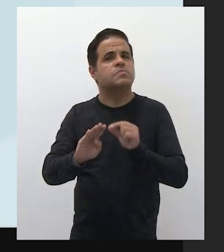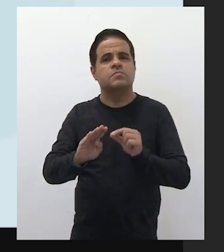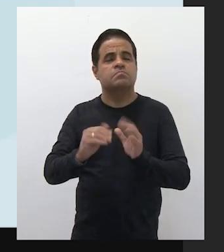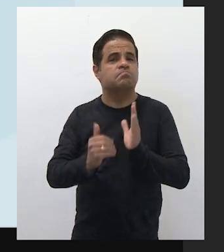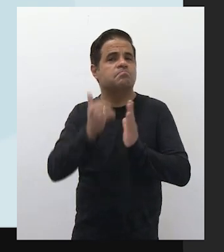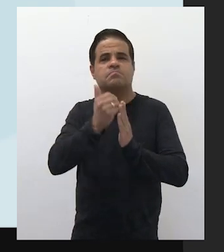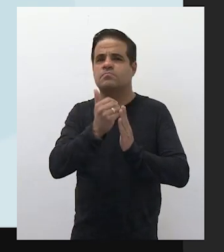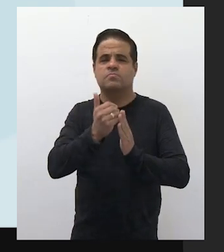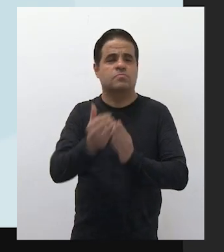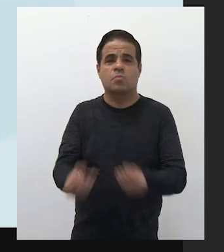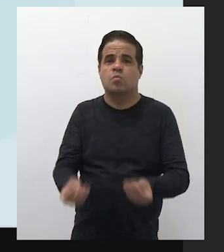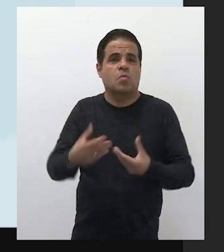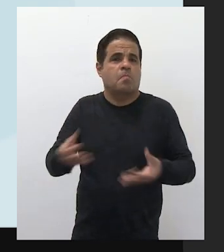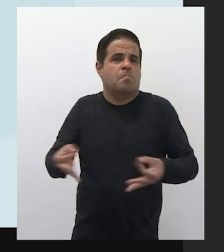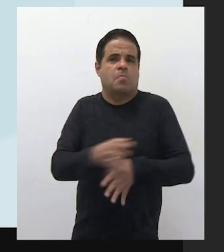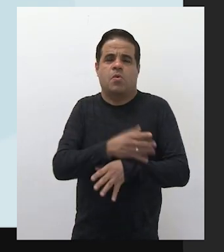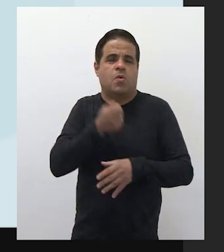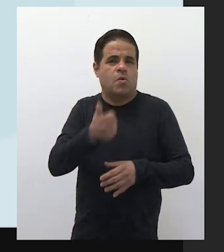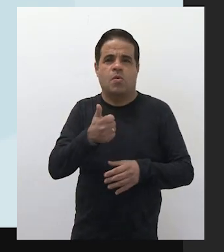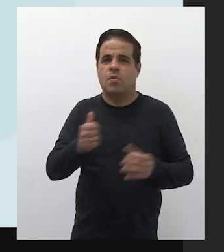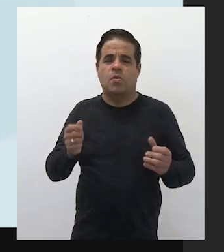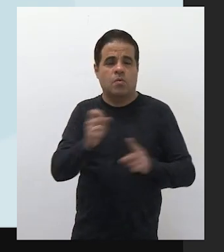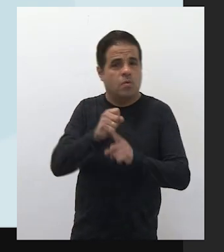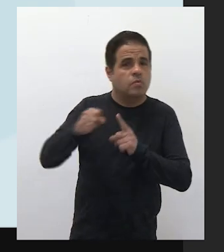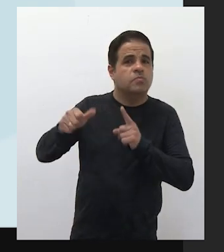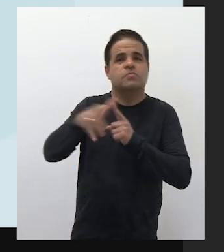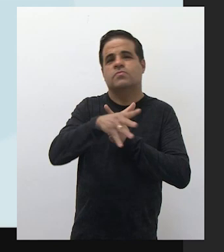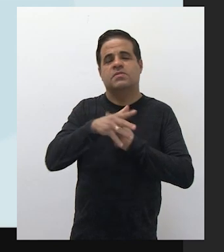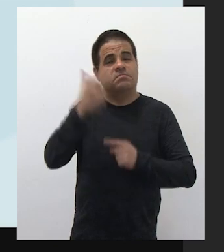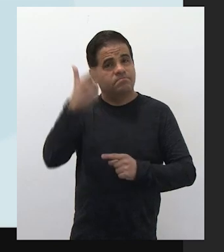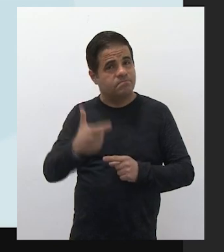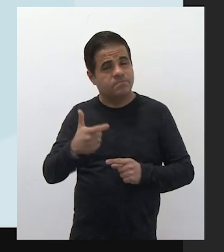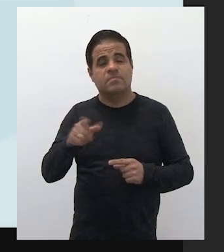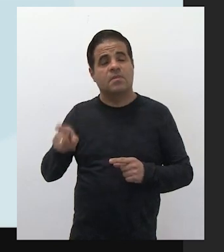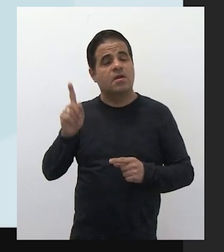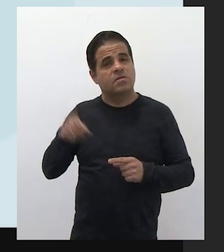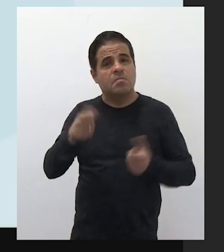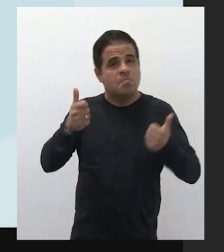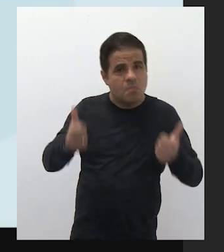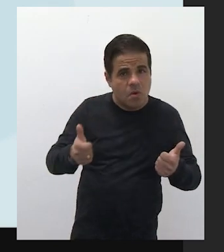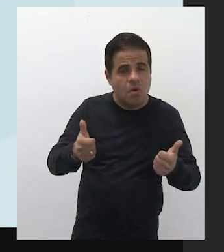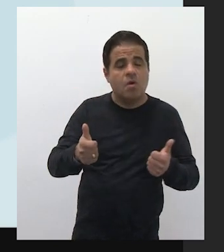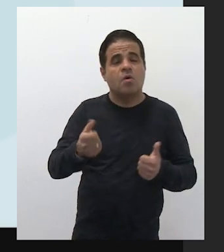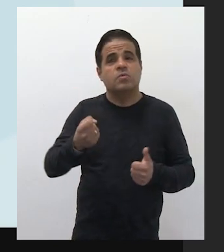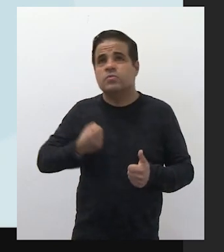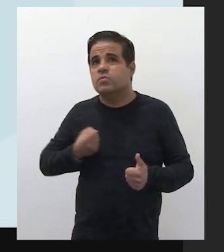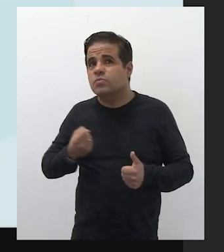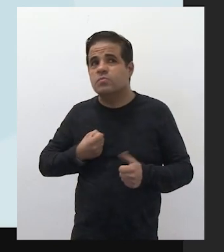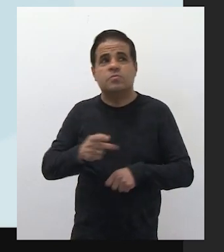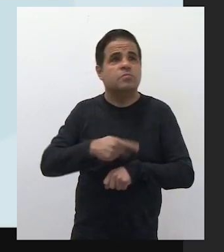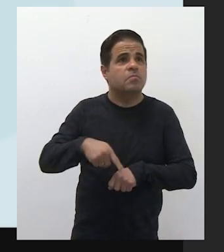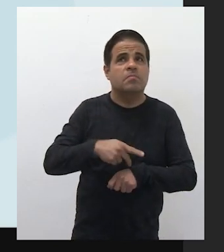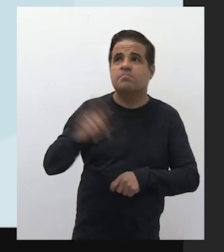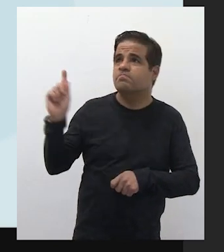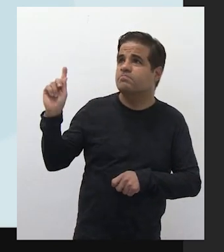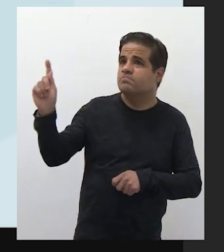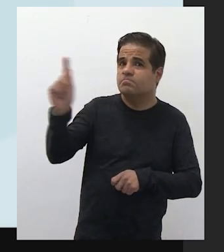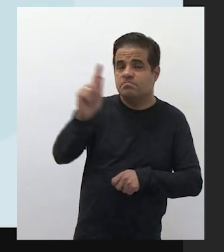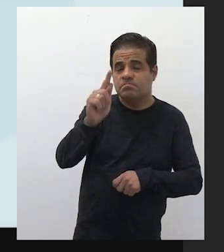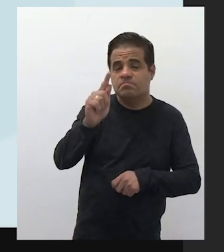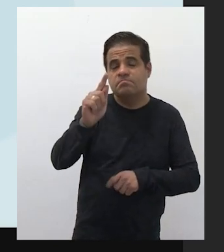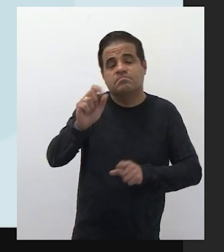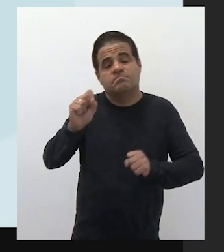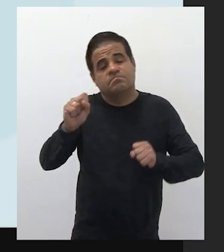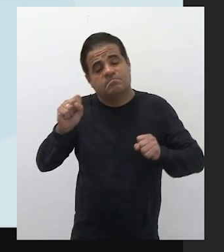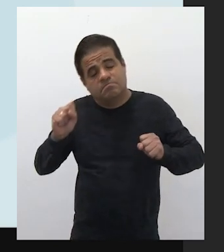não nos é suficiente enquanto sociedade. Isso é bom para os números de um país? Pode até ser